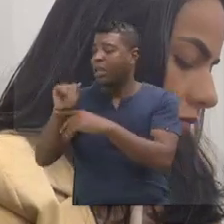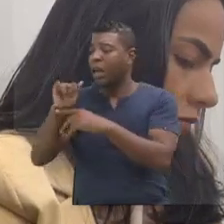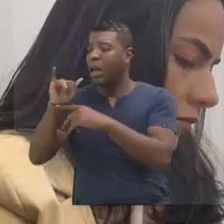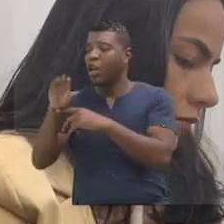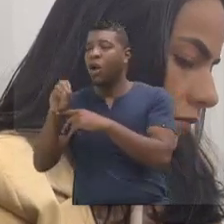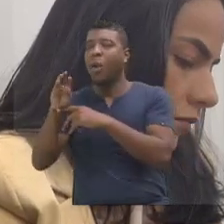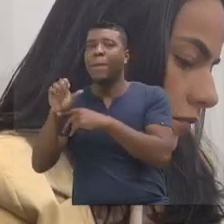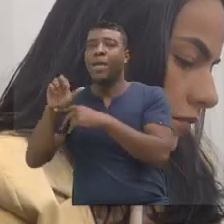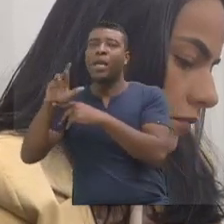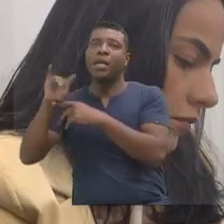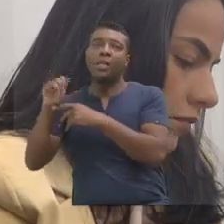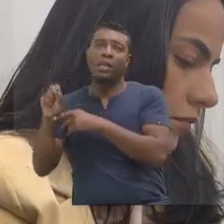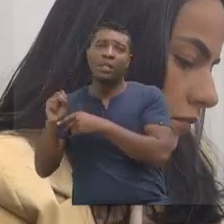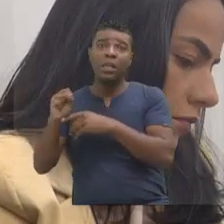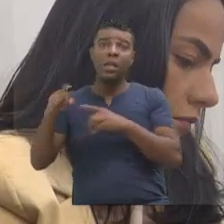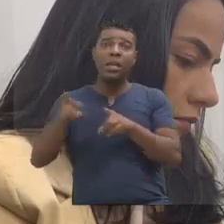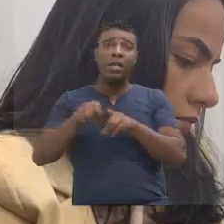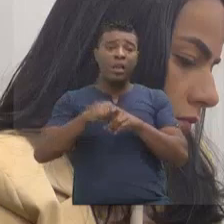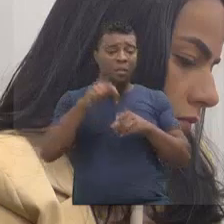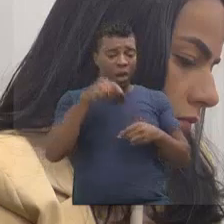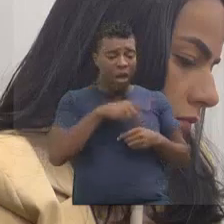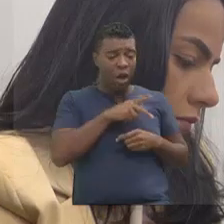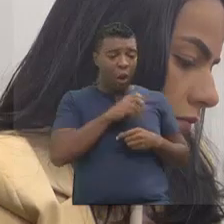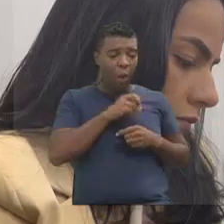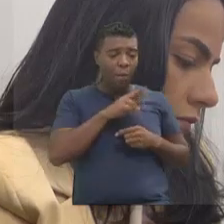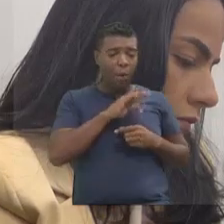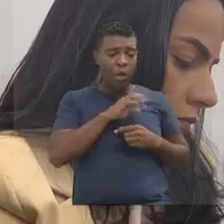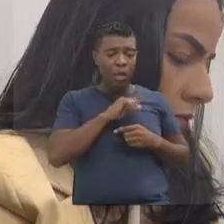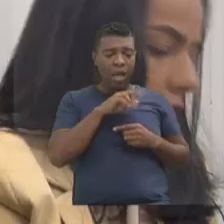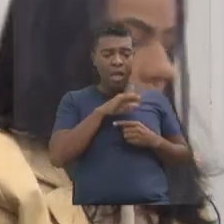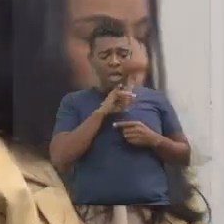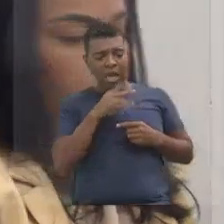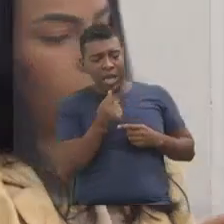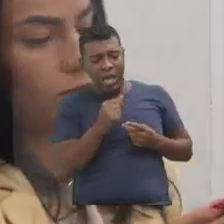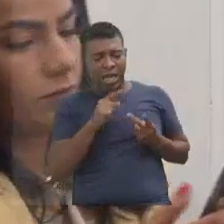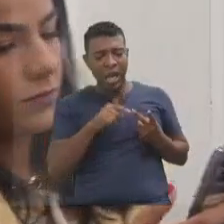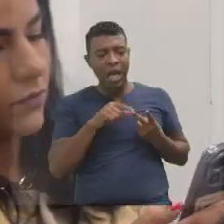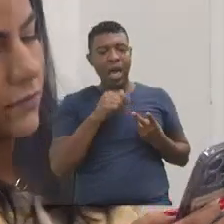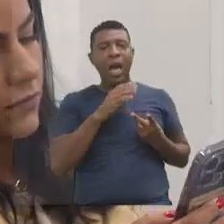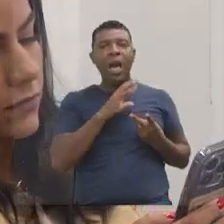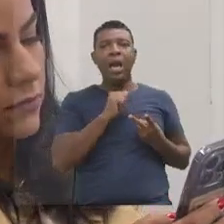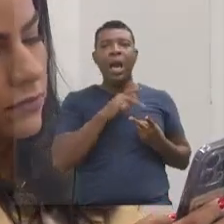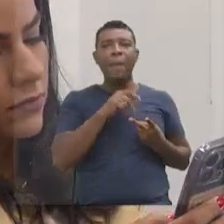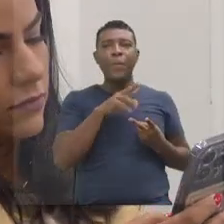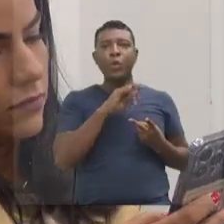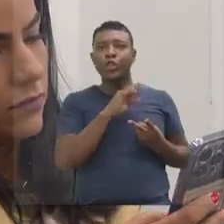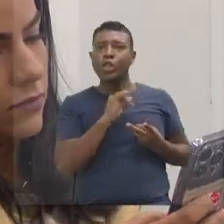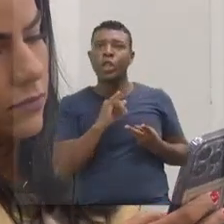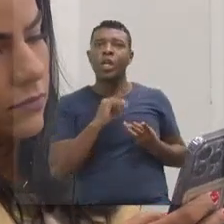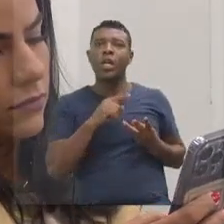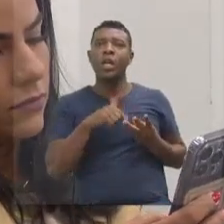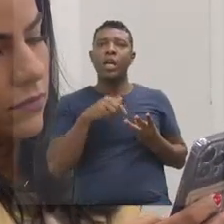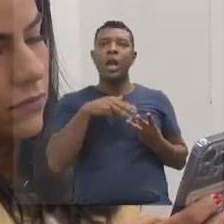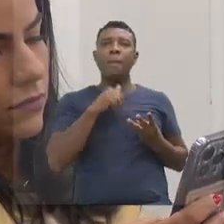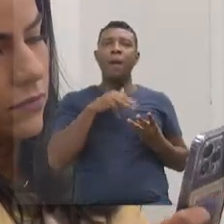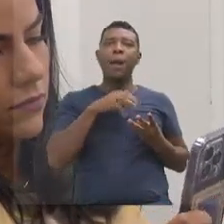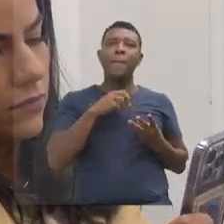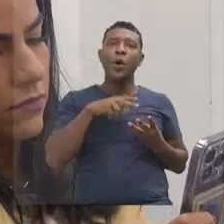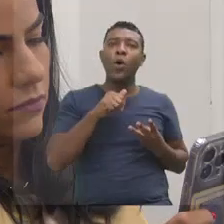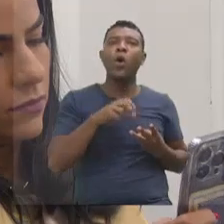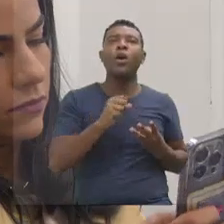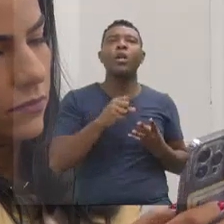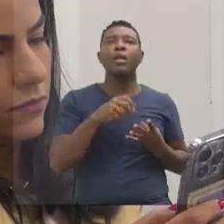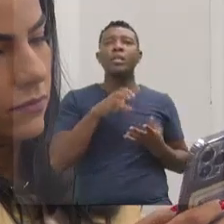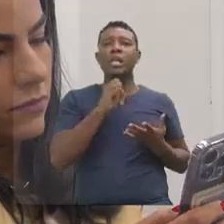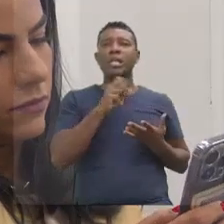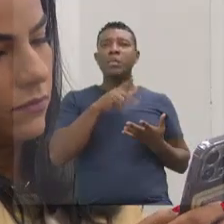do entorno de Porteirinha pai Pedro Porteirinha Mato Verde Catuti Mamonas Monte Azul e Espinosa e